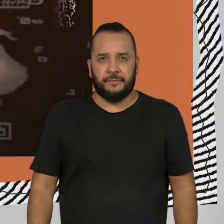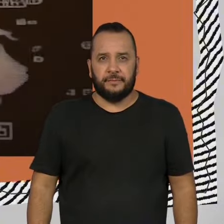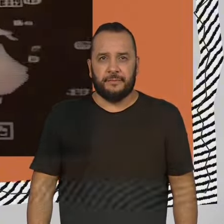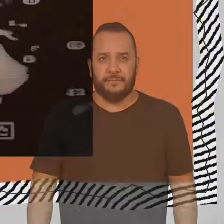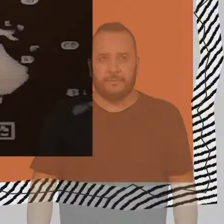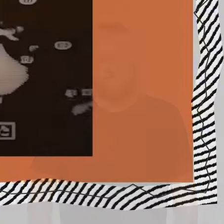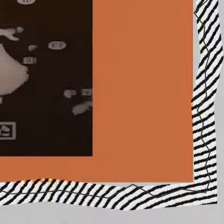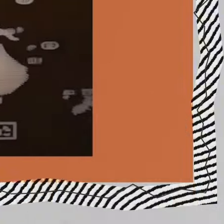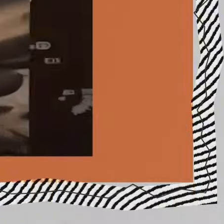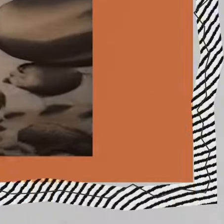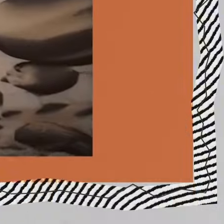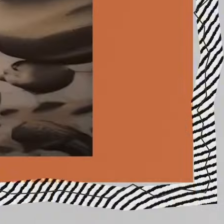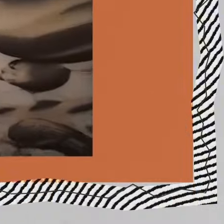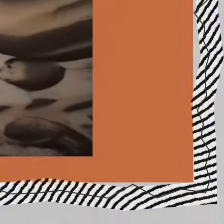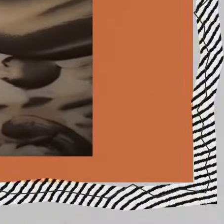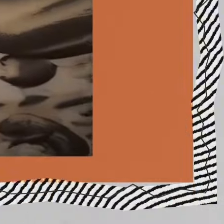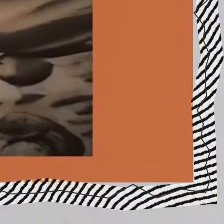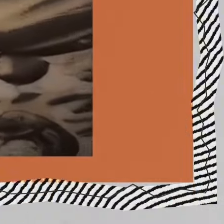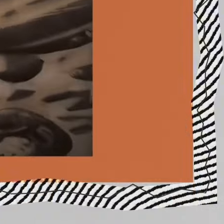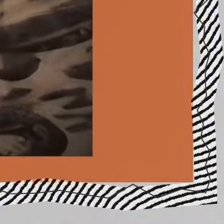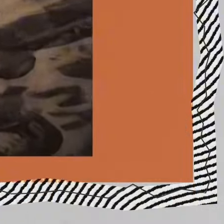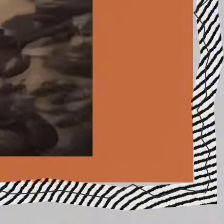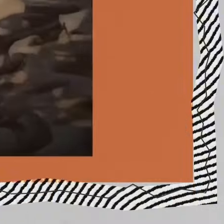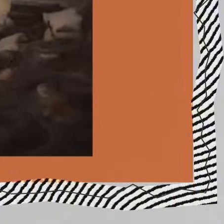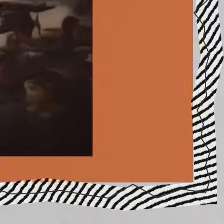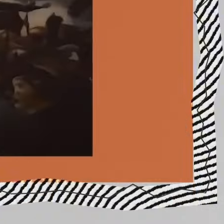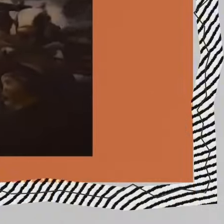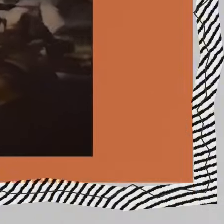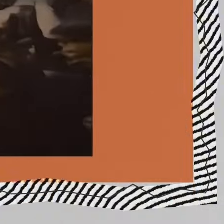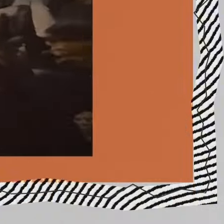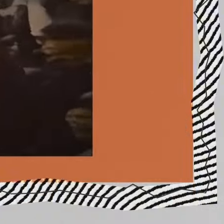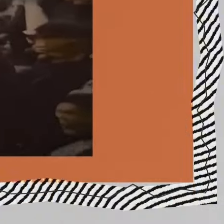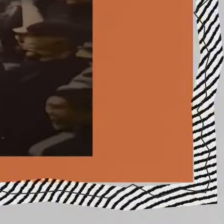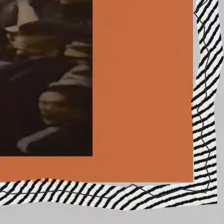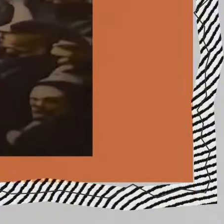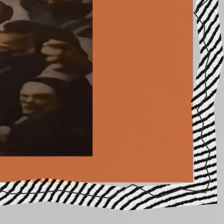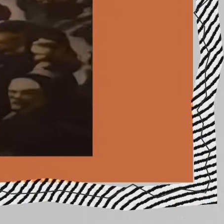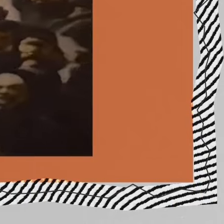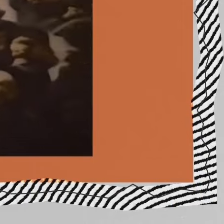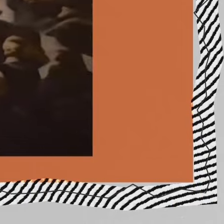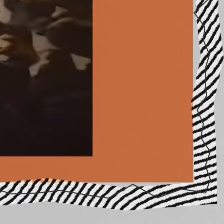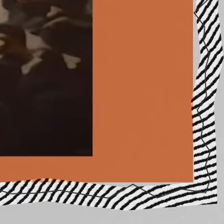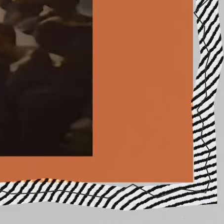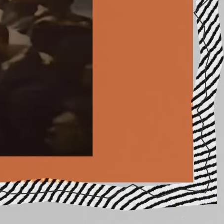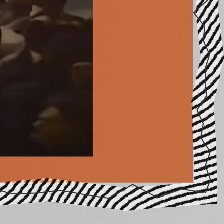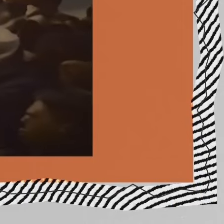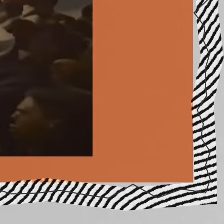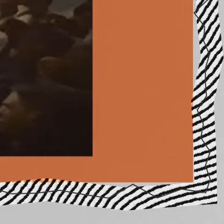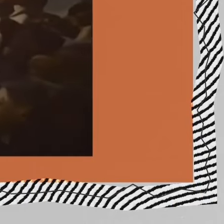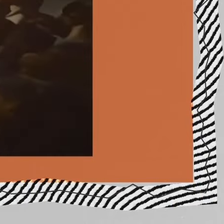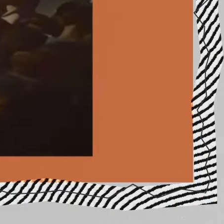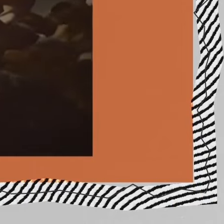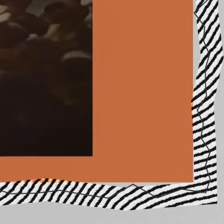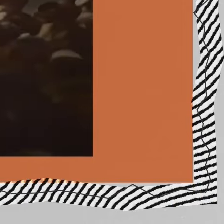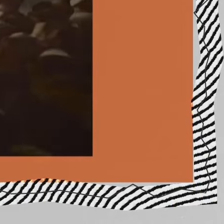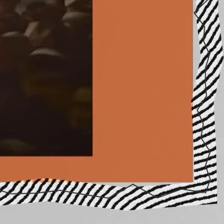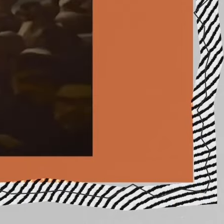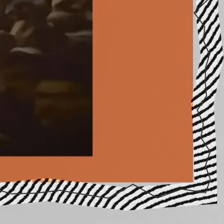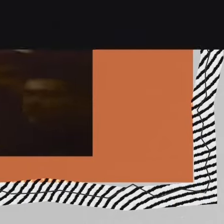code está o mapa da mina baixe para saber o grau da